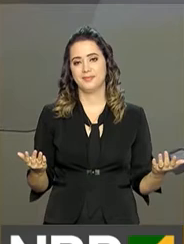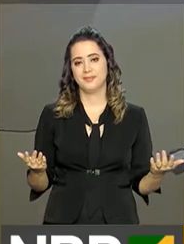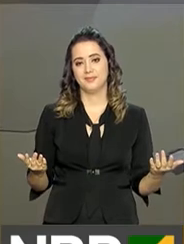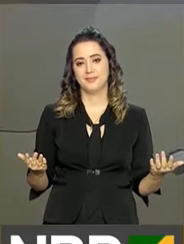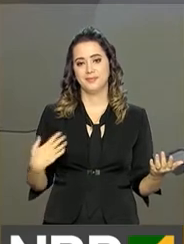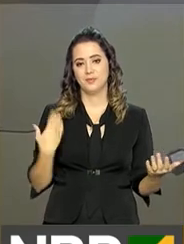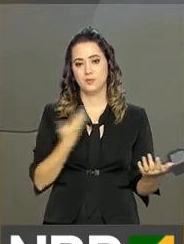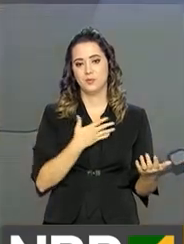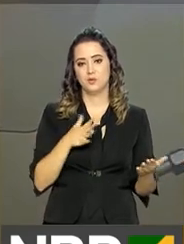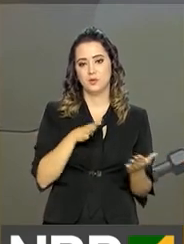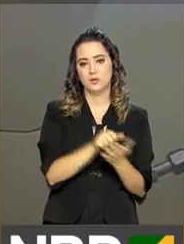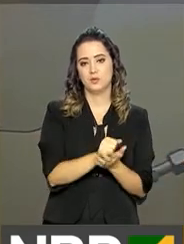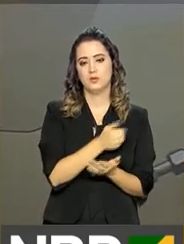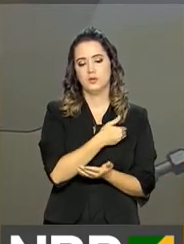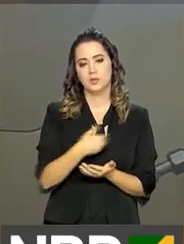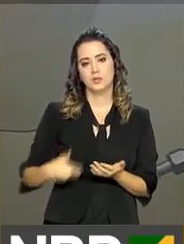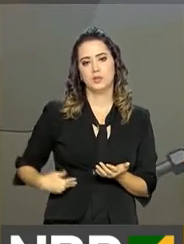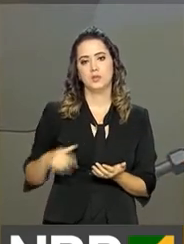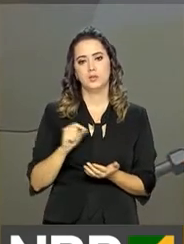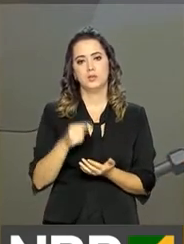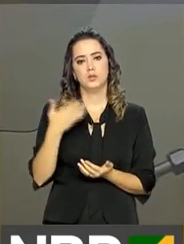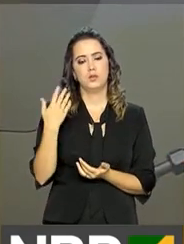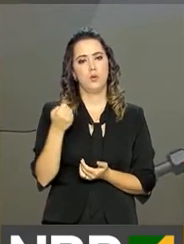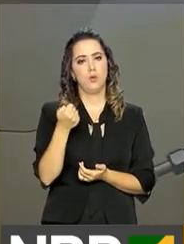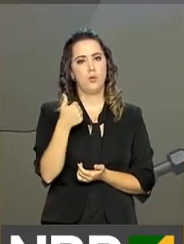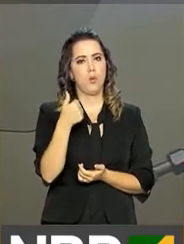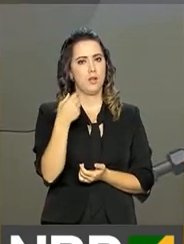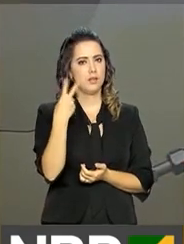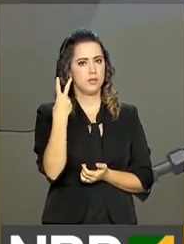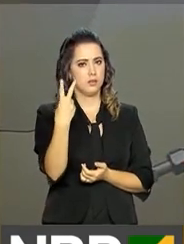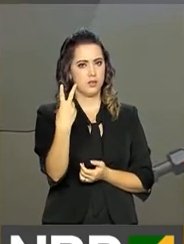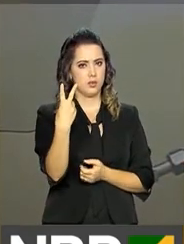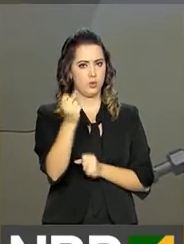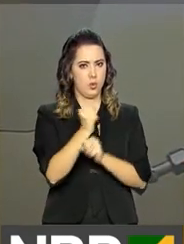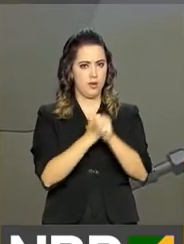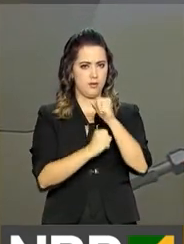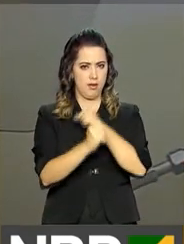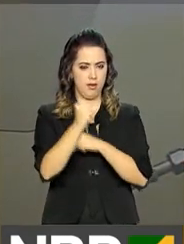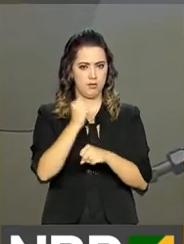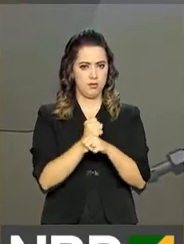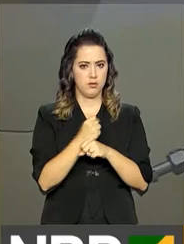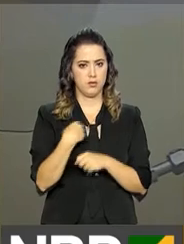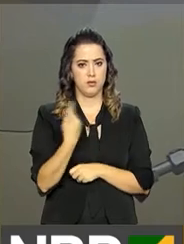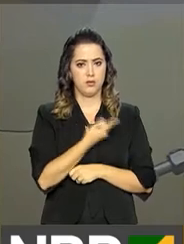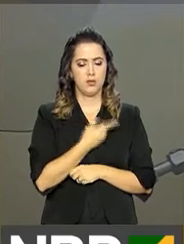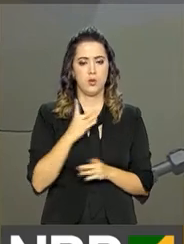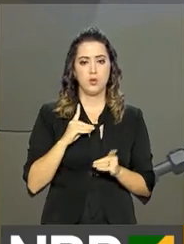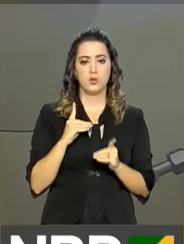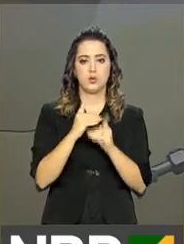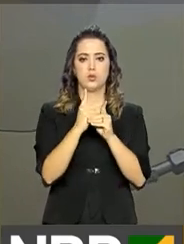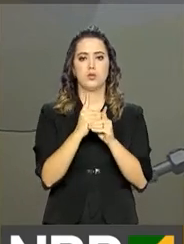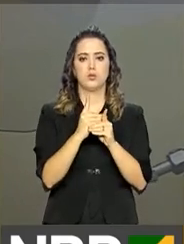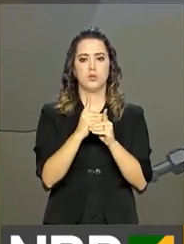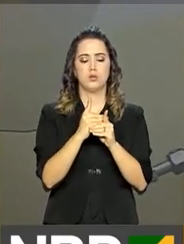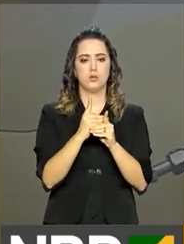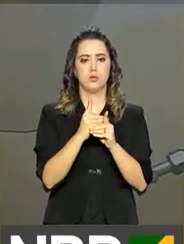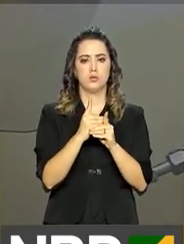quando nós assumimos o governo, há quase 2 anos passados, não é? Nós encontramos